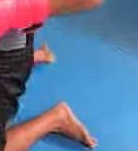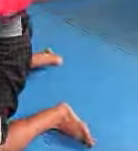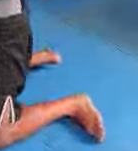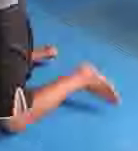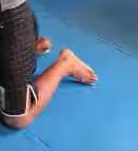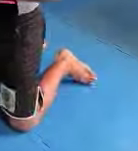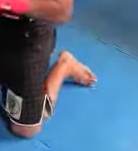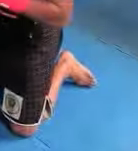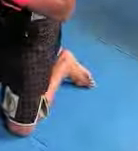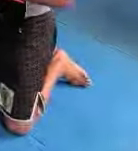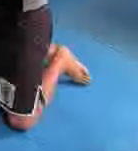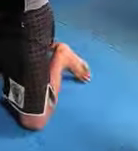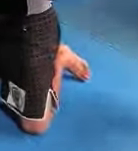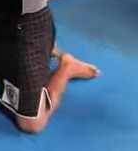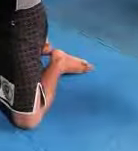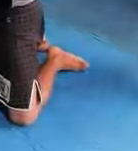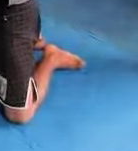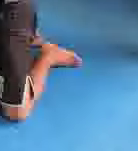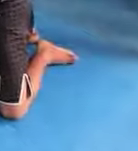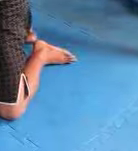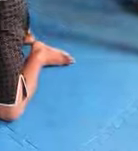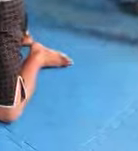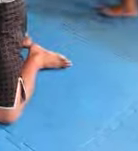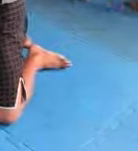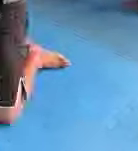Saulo ajoelhado no tatame treina com o filho